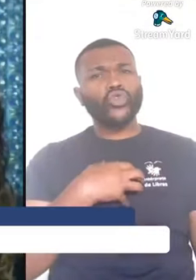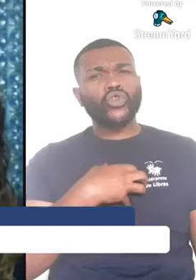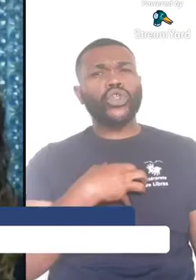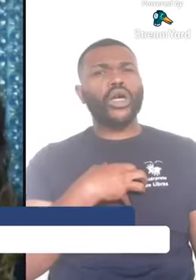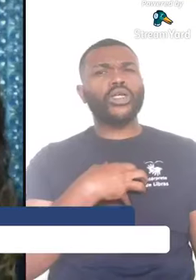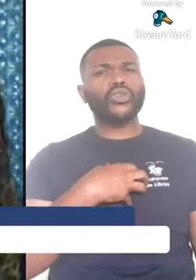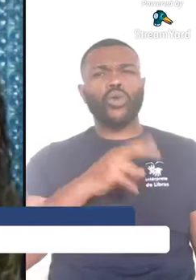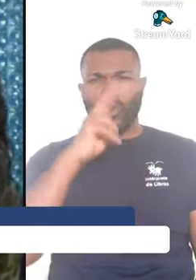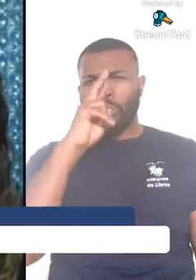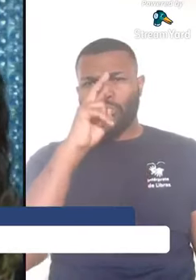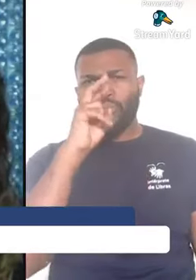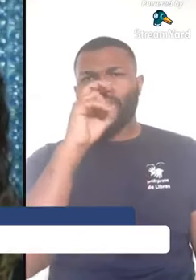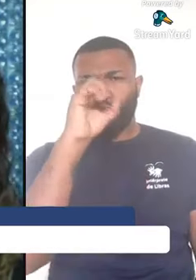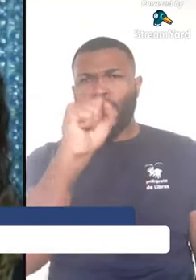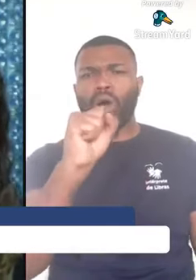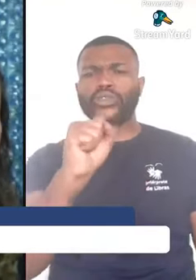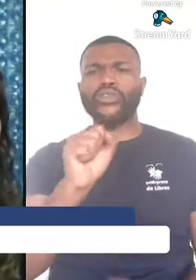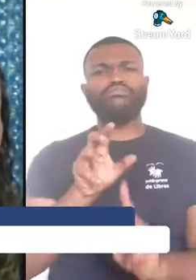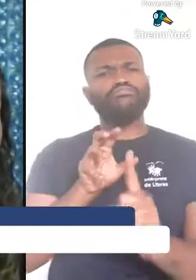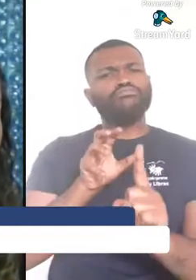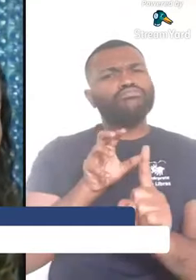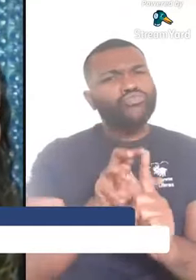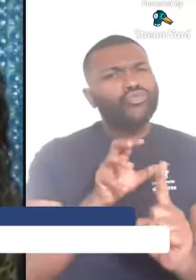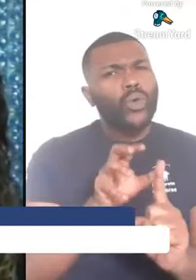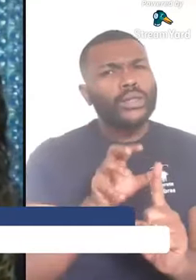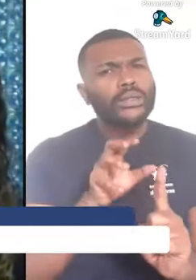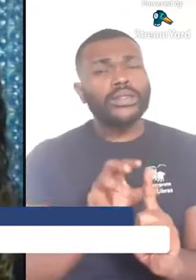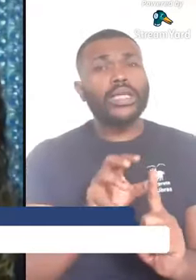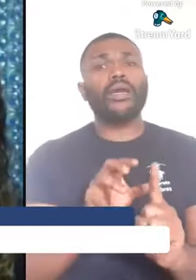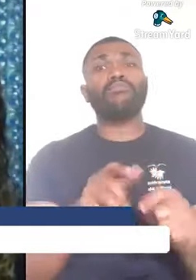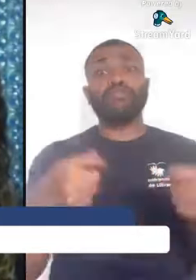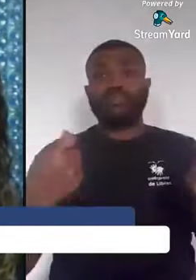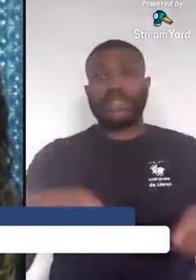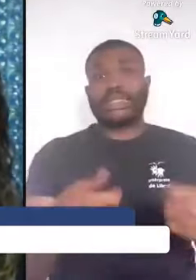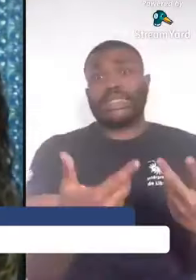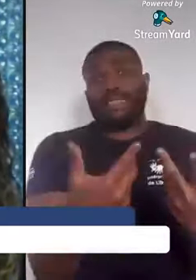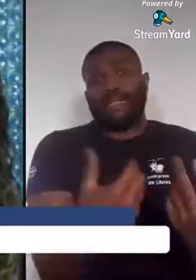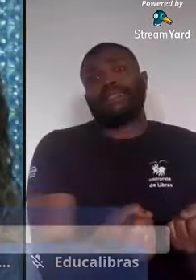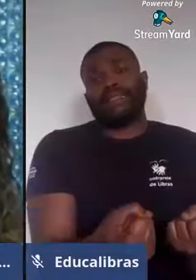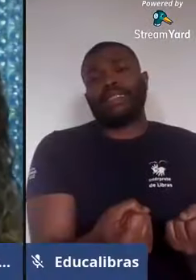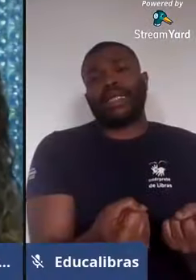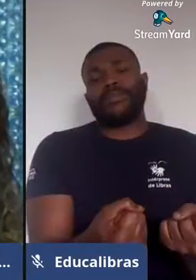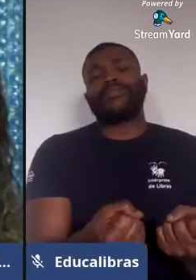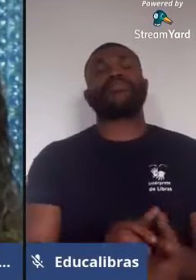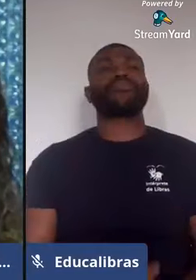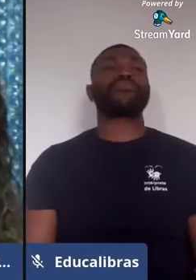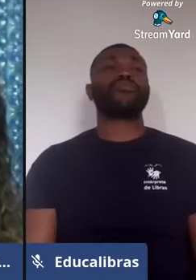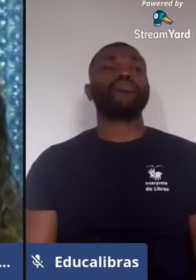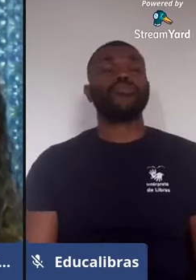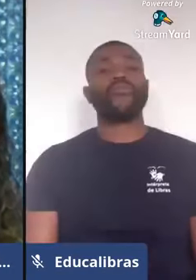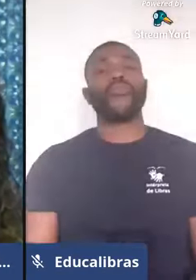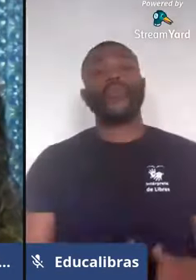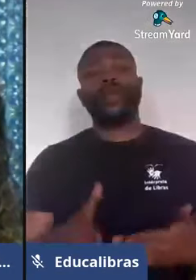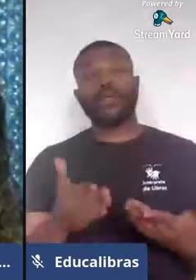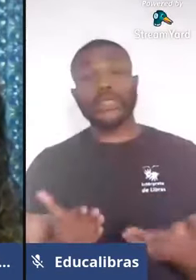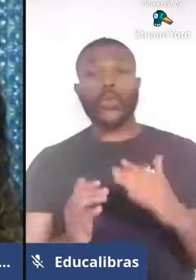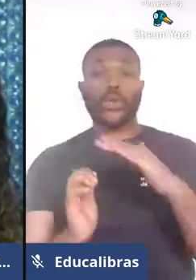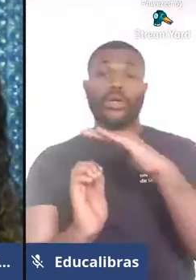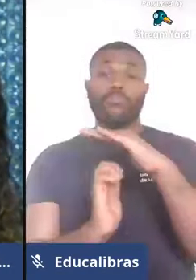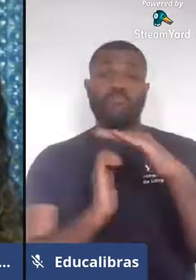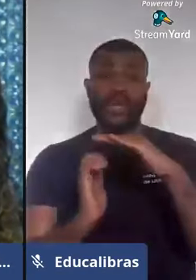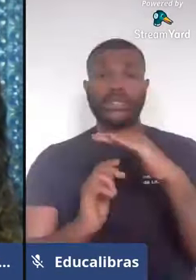forte, de maneira impactante, de maneira que se você não tivesse como escapar, né? Então, o equipamento, o próprio privado ou público de